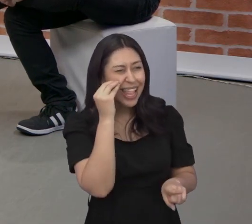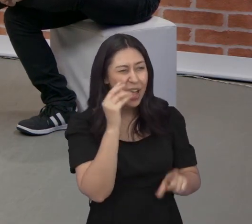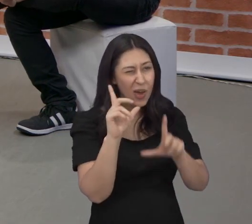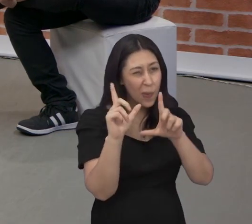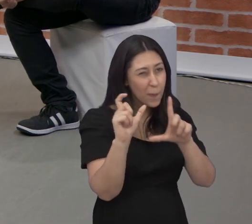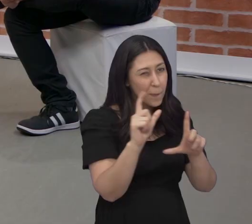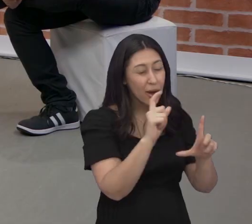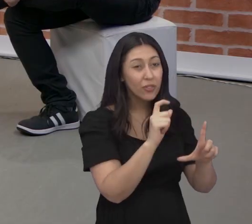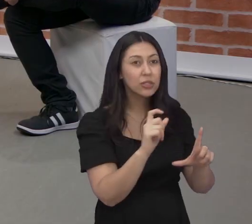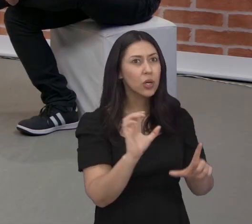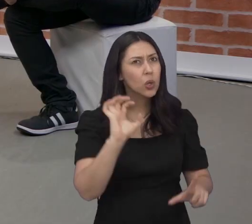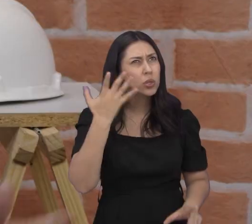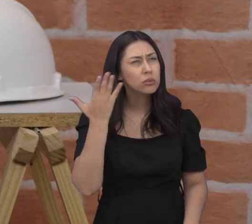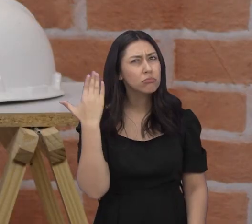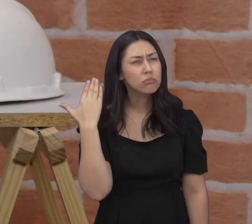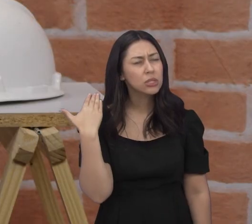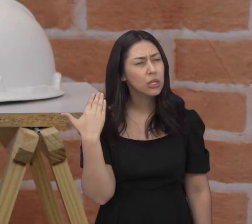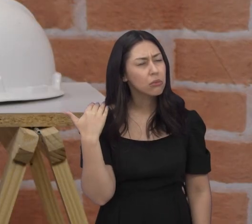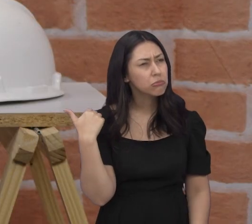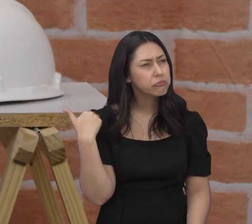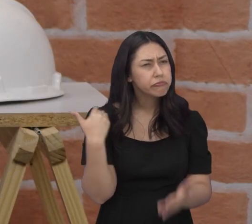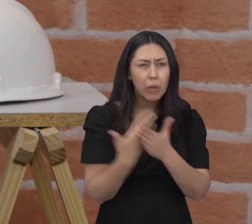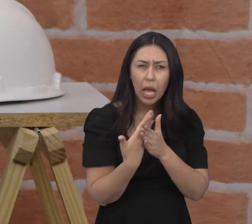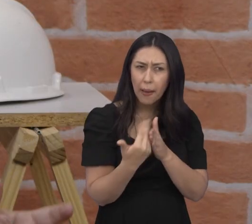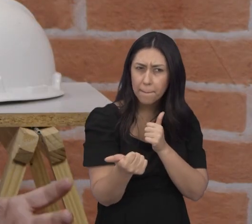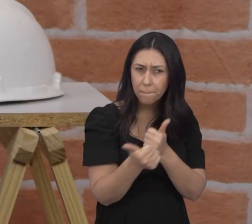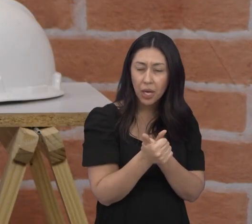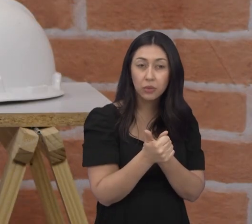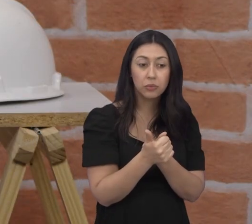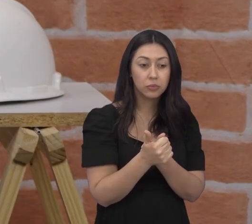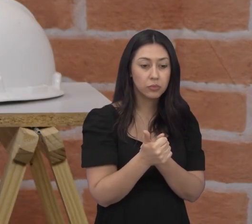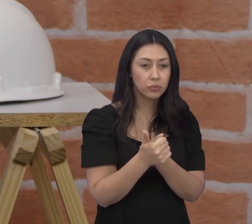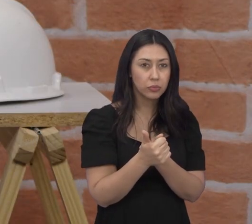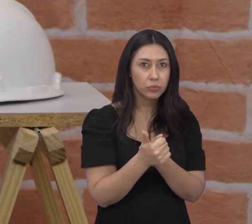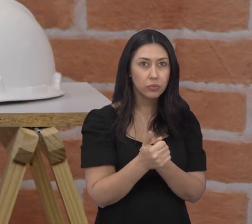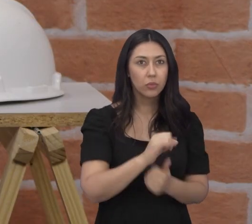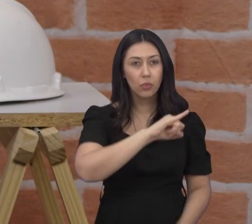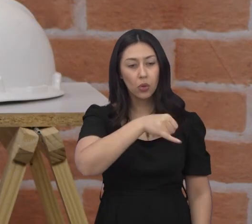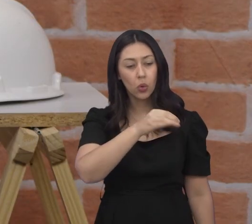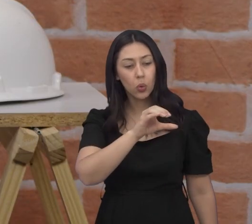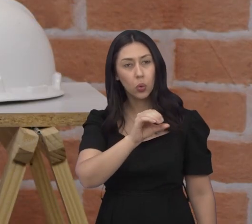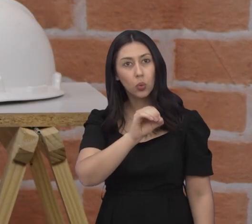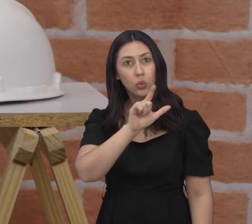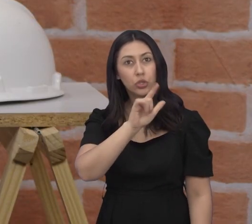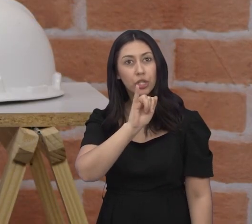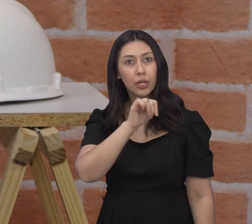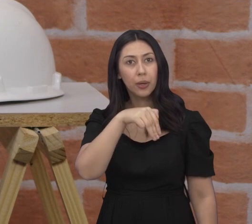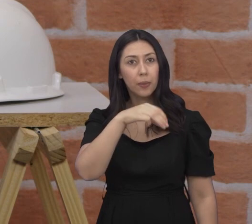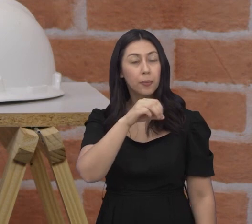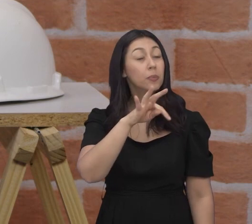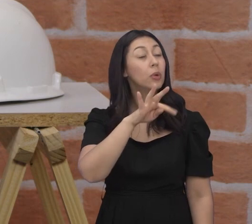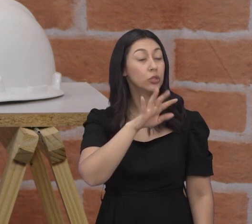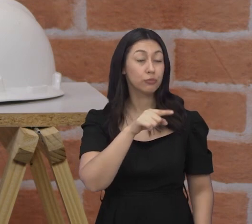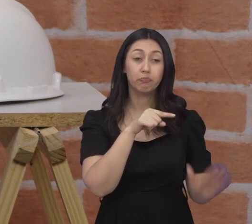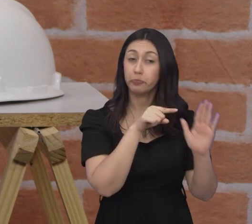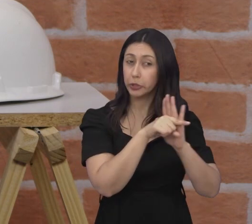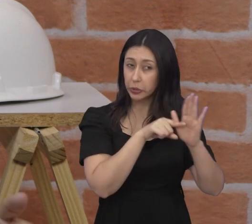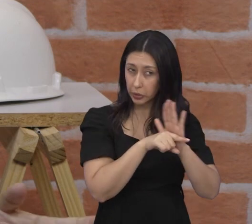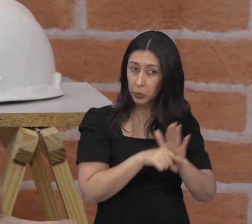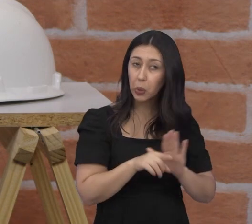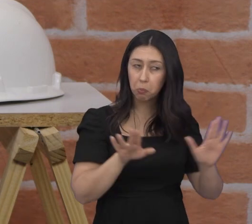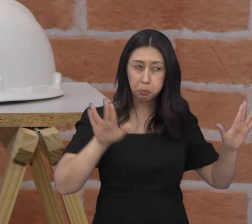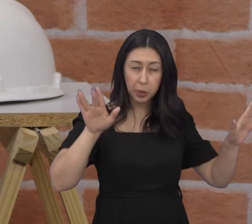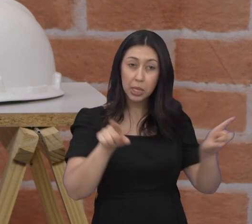mas aconteceu esses dias atrás, né? Que o James Maussan, que é um pesquisador de ufologia também, daí